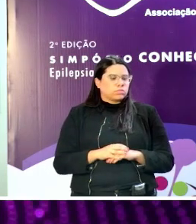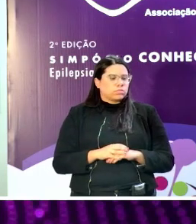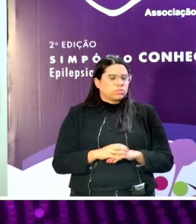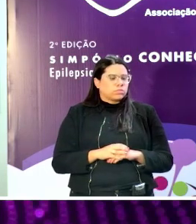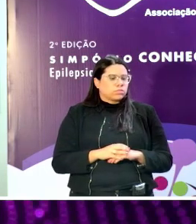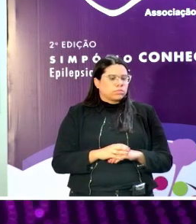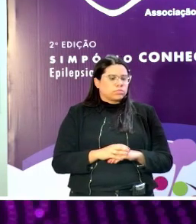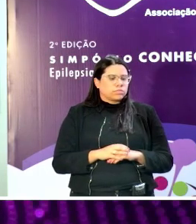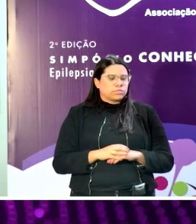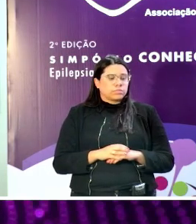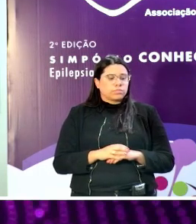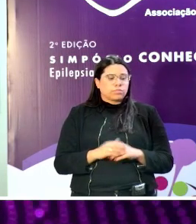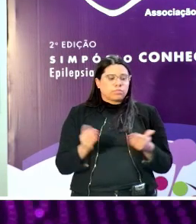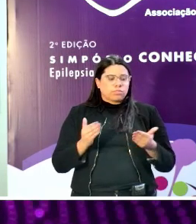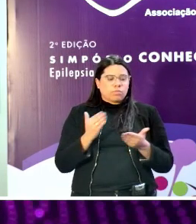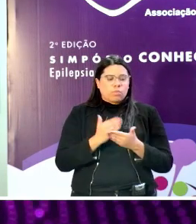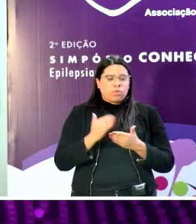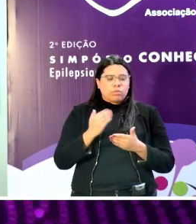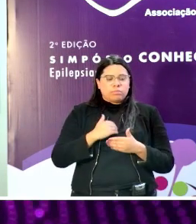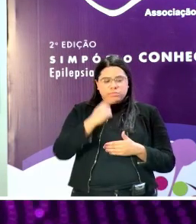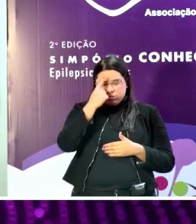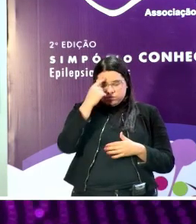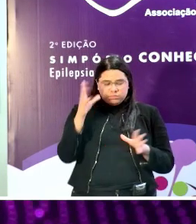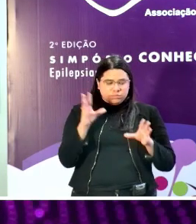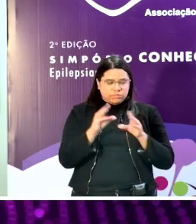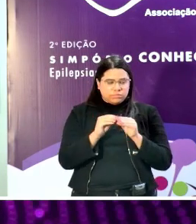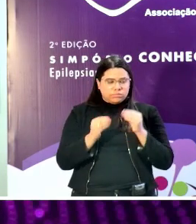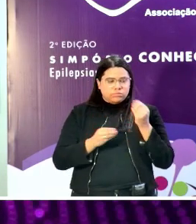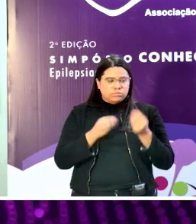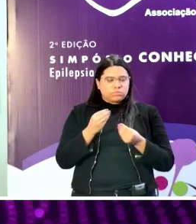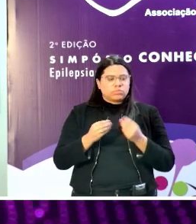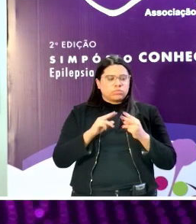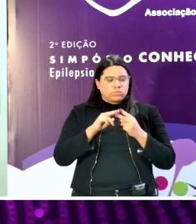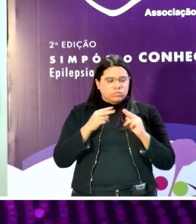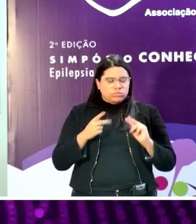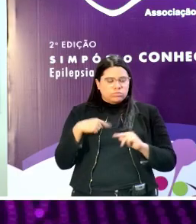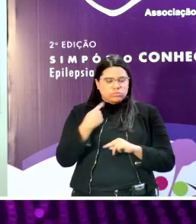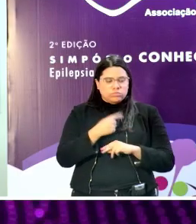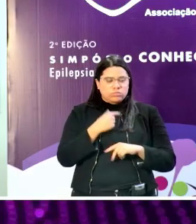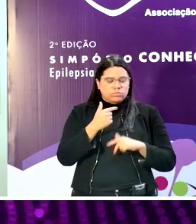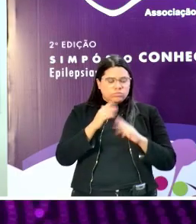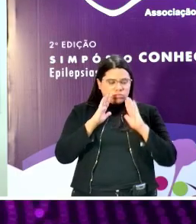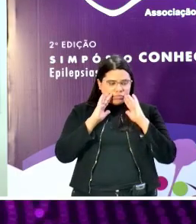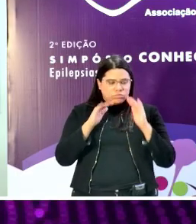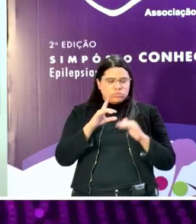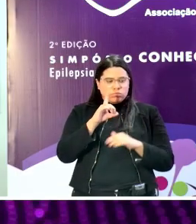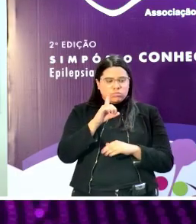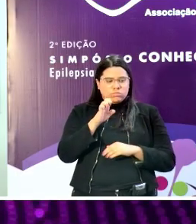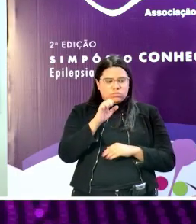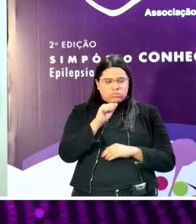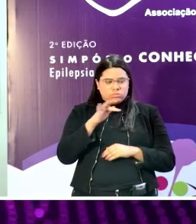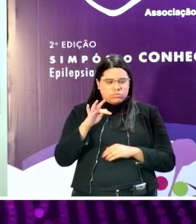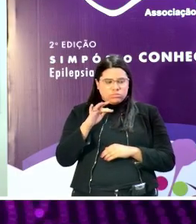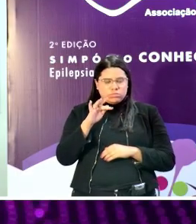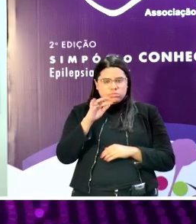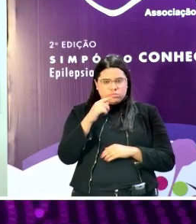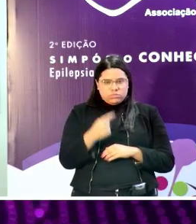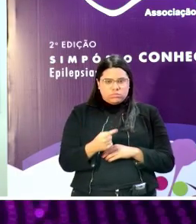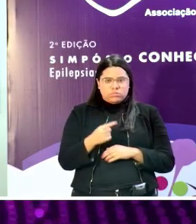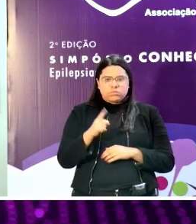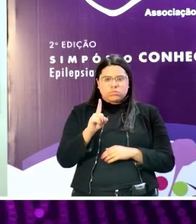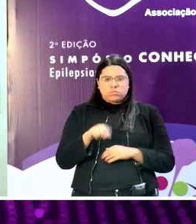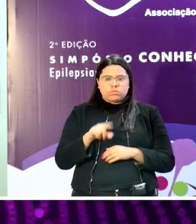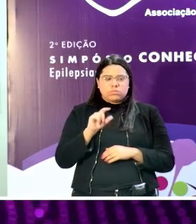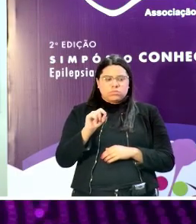Eu vou iniciar, então, dando uma breve introdução sobre o gene que a gente trabalha. É um gene chamado DAF1, que produz uma proteína